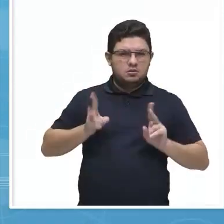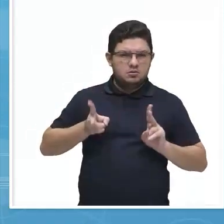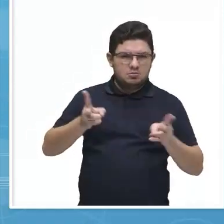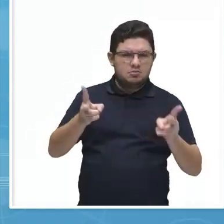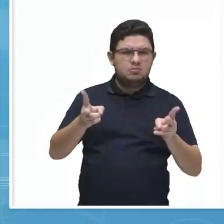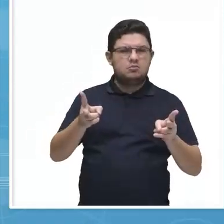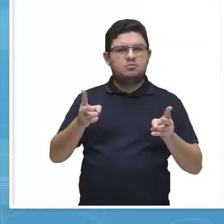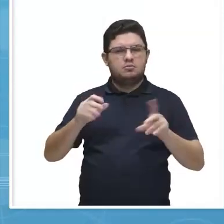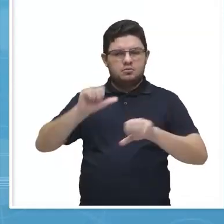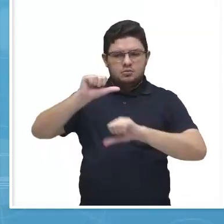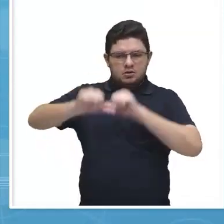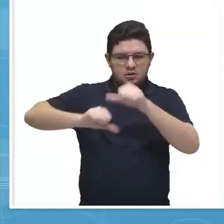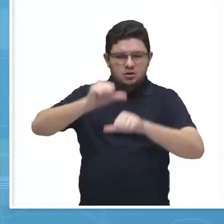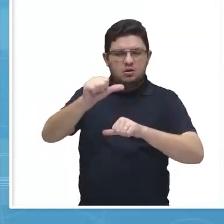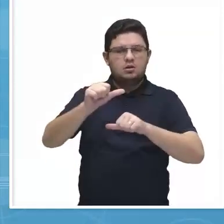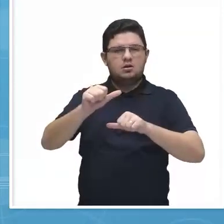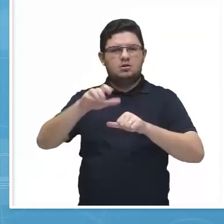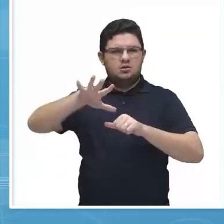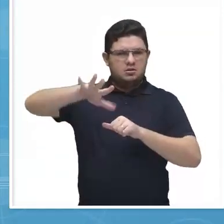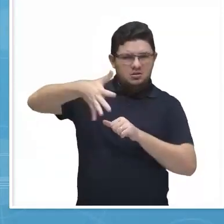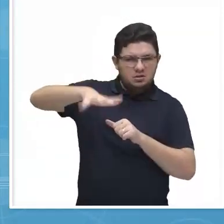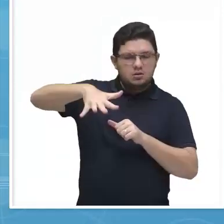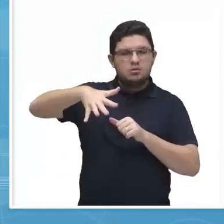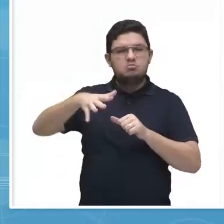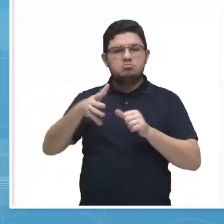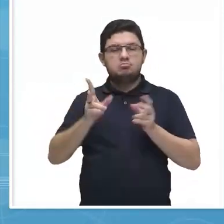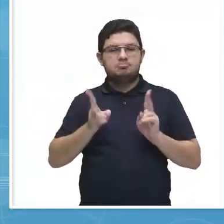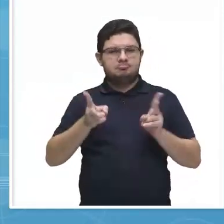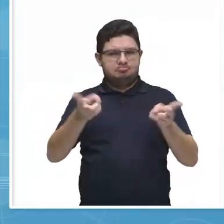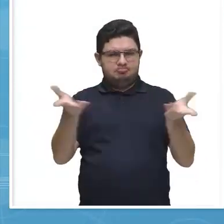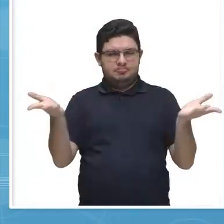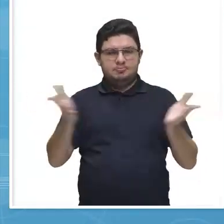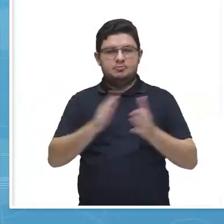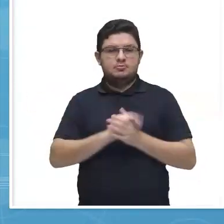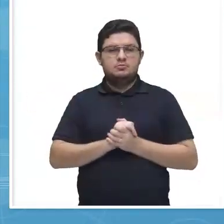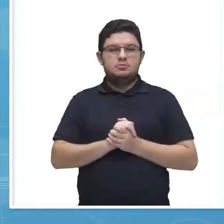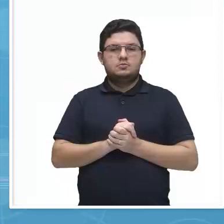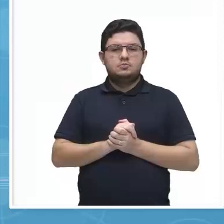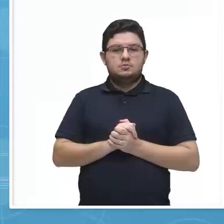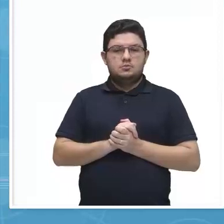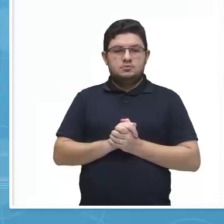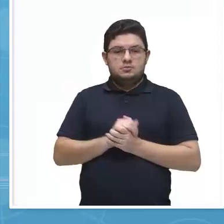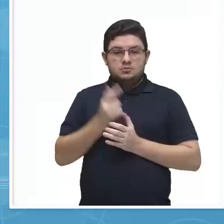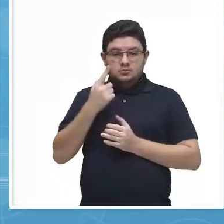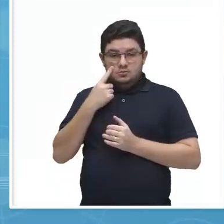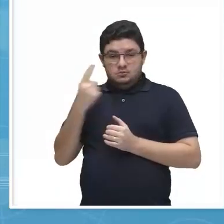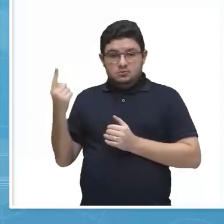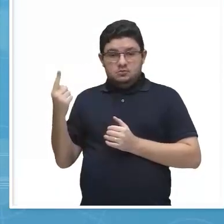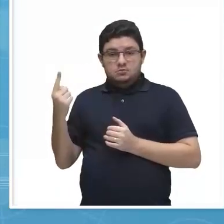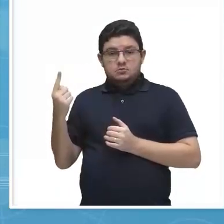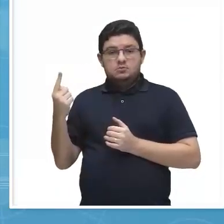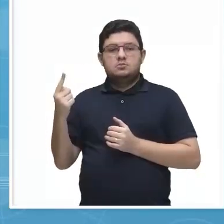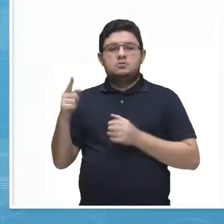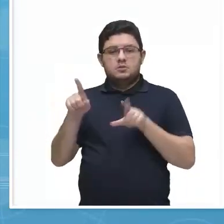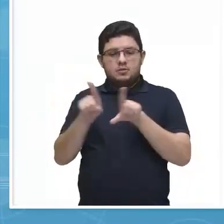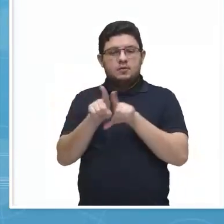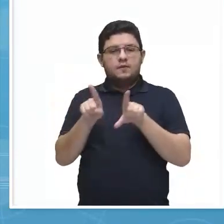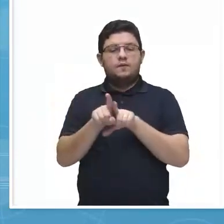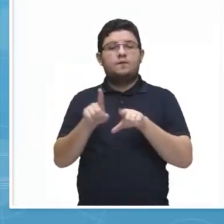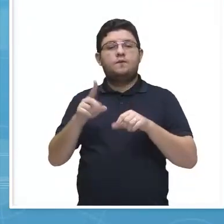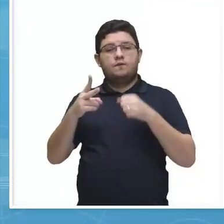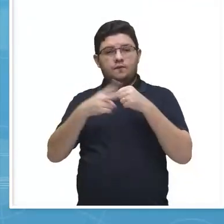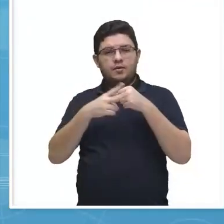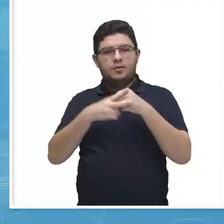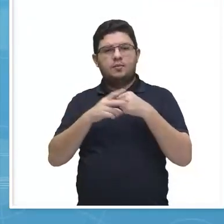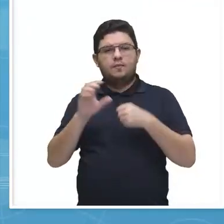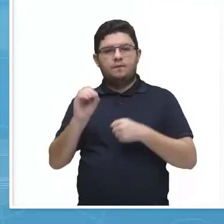mudança de estado, continuação de estado. E o verbo continuar, que exatamente traz essa ideia de